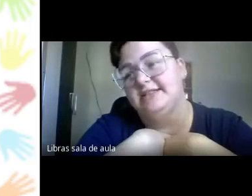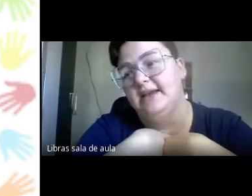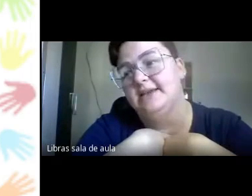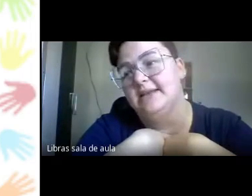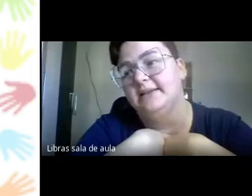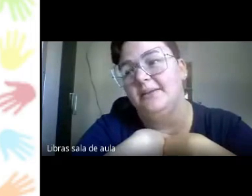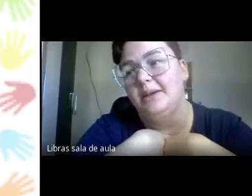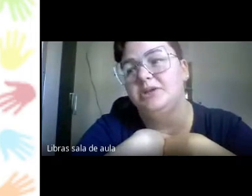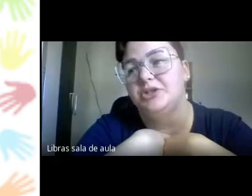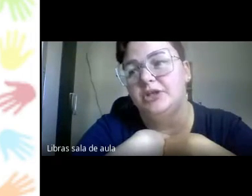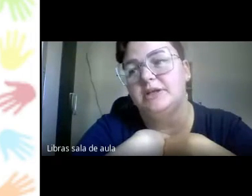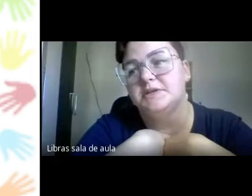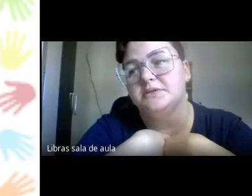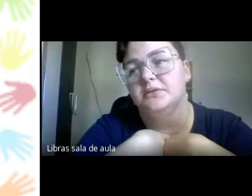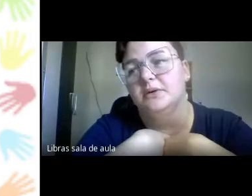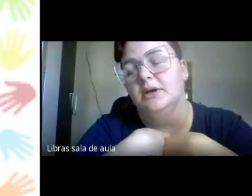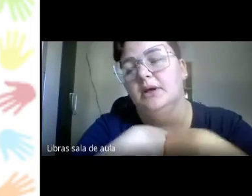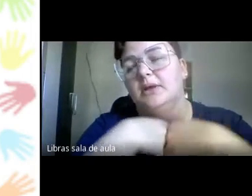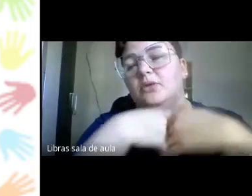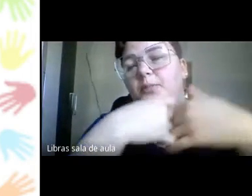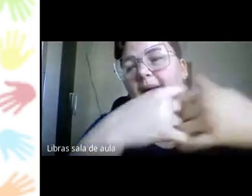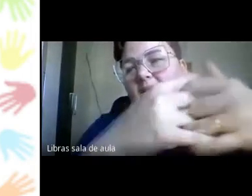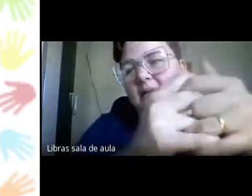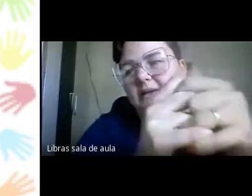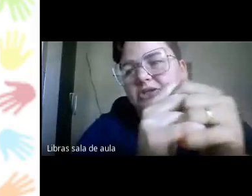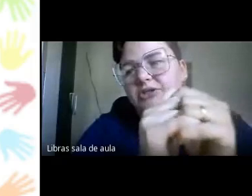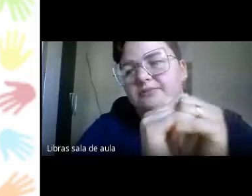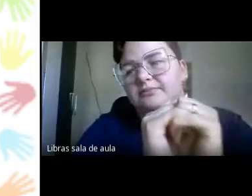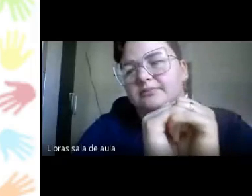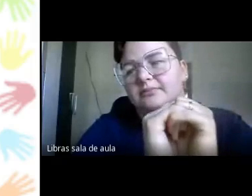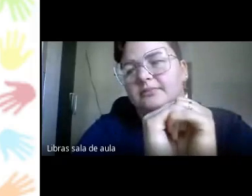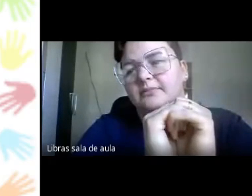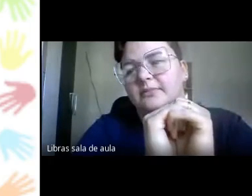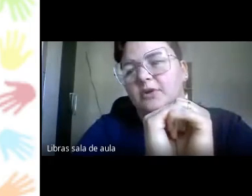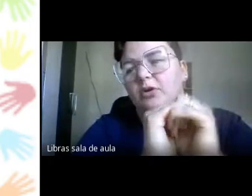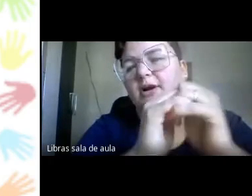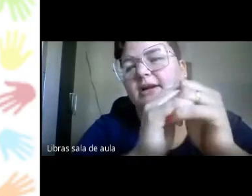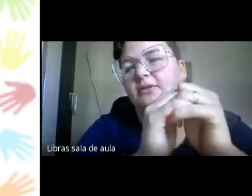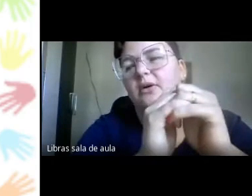pode fazer exatamente isso no Padlet,